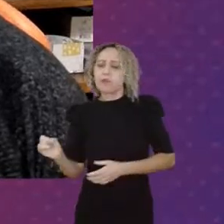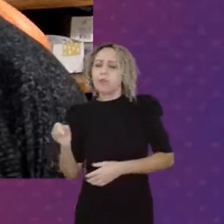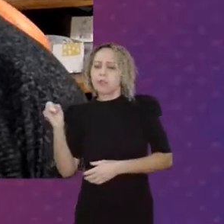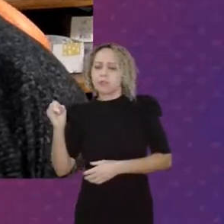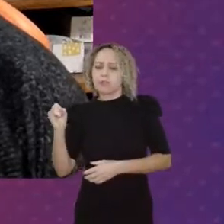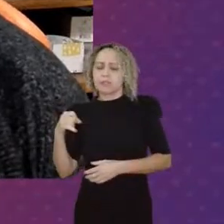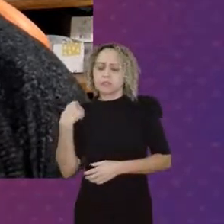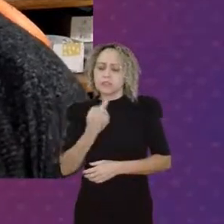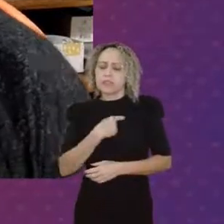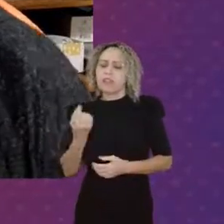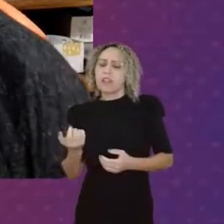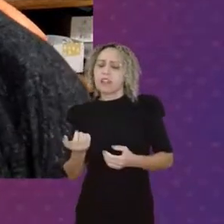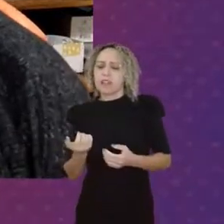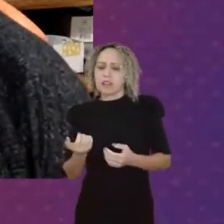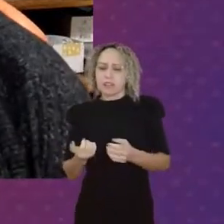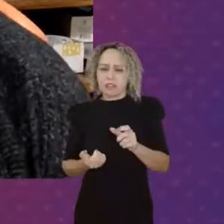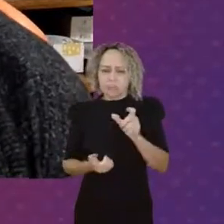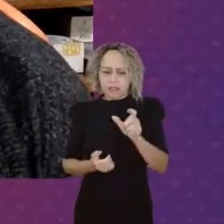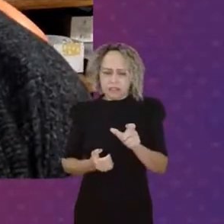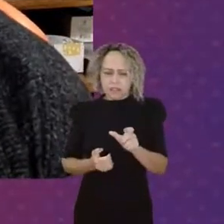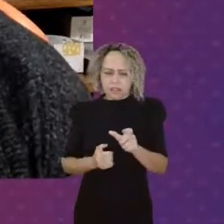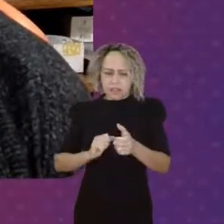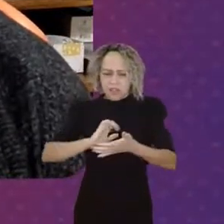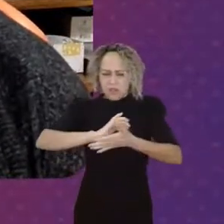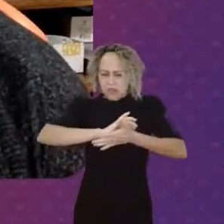que a gordofobia, assim como